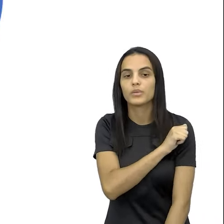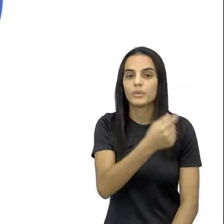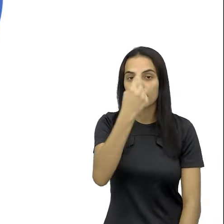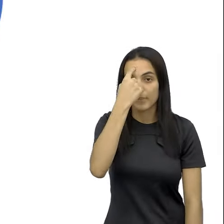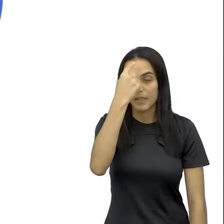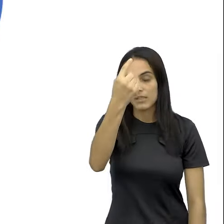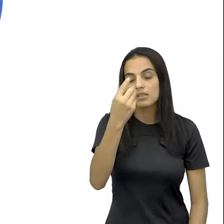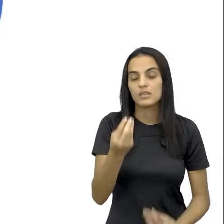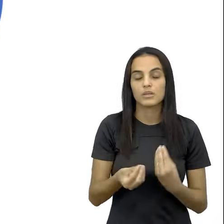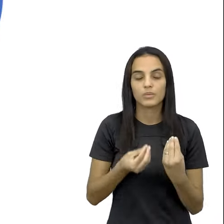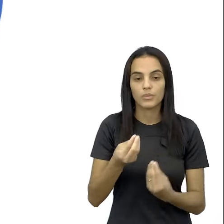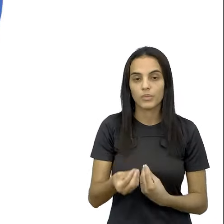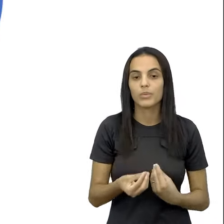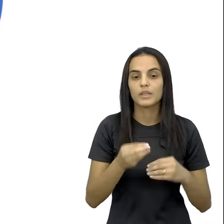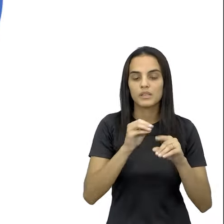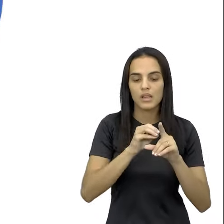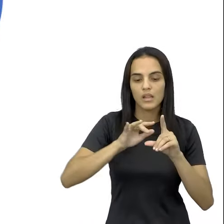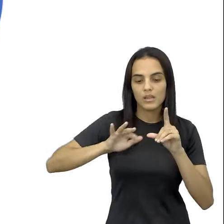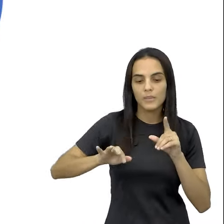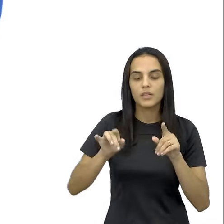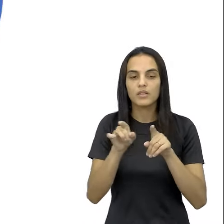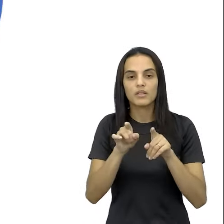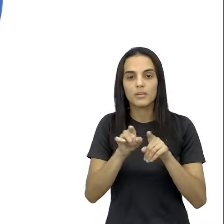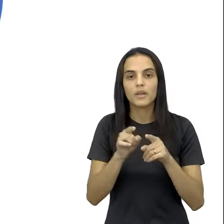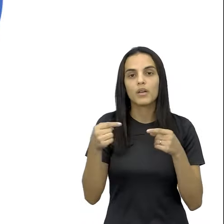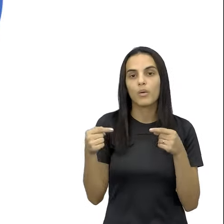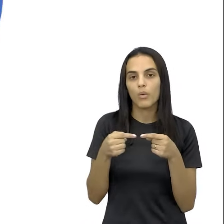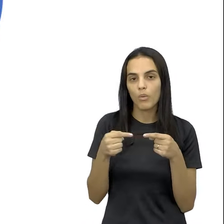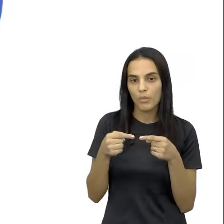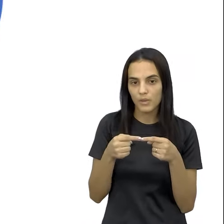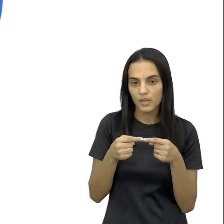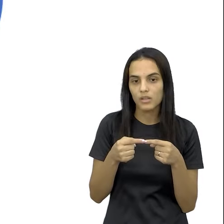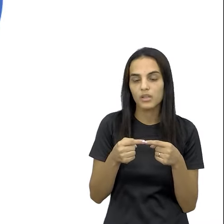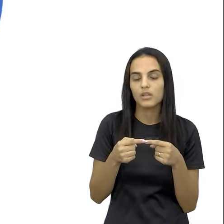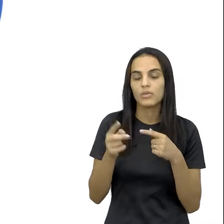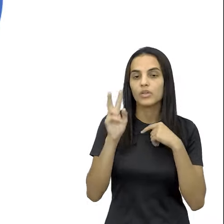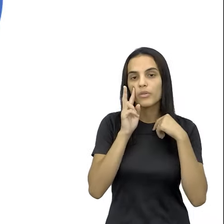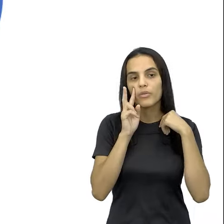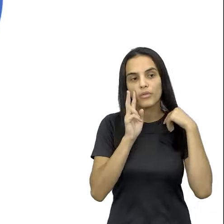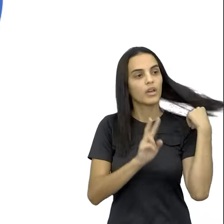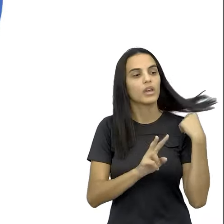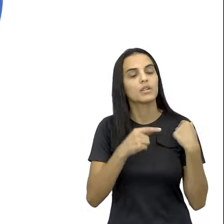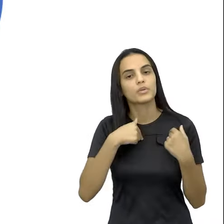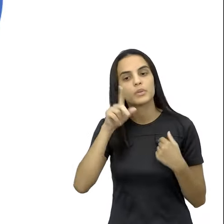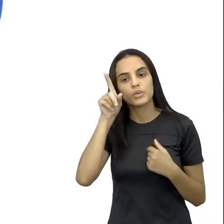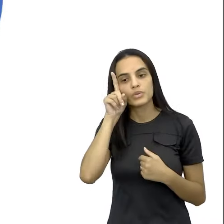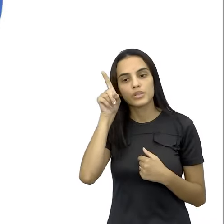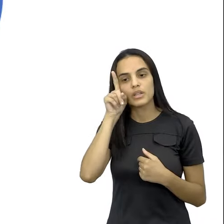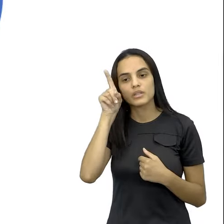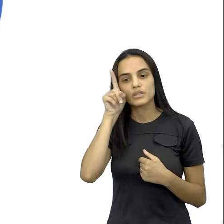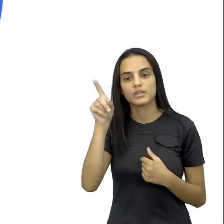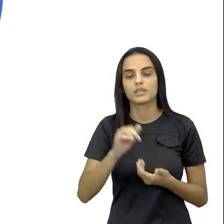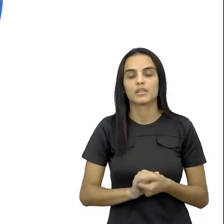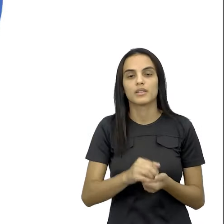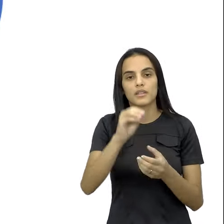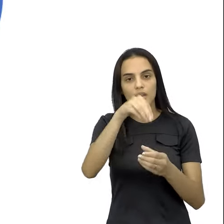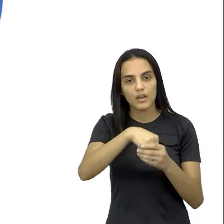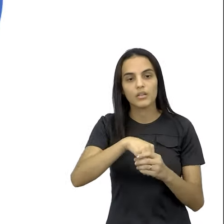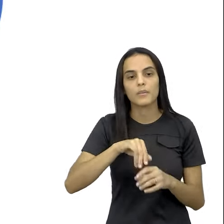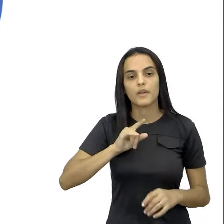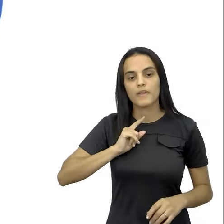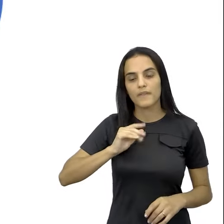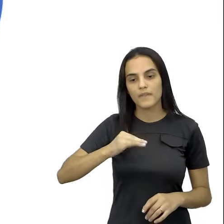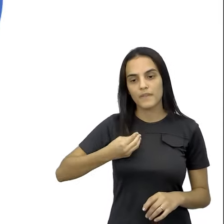pensando assim, esse letramento também tem a ver daquilo que eu vejo no meu cotidiano, está presente na minha